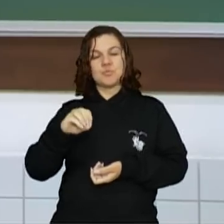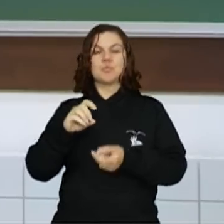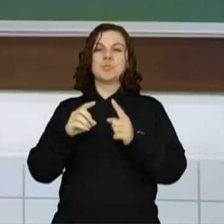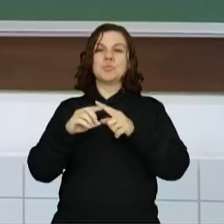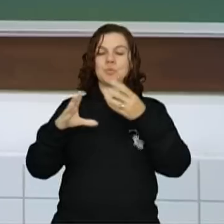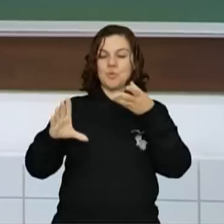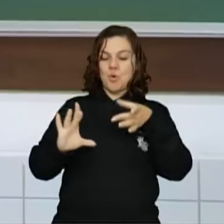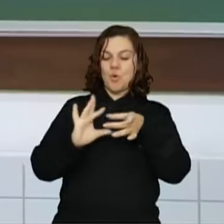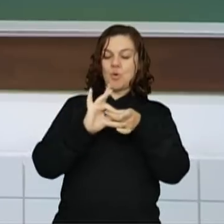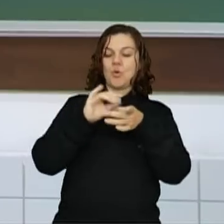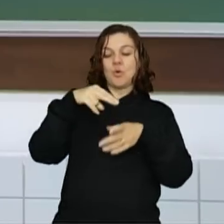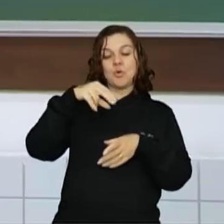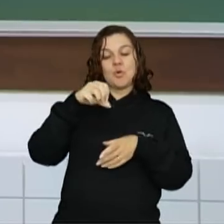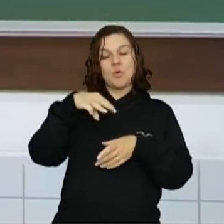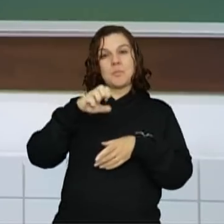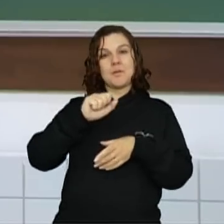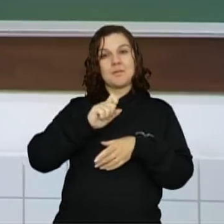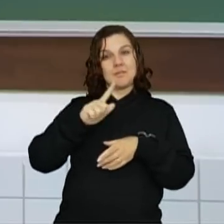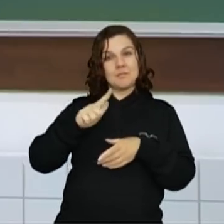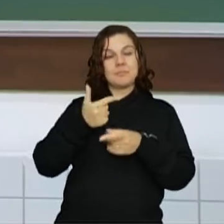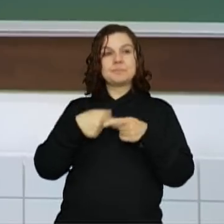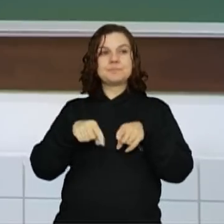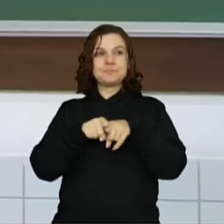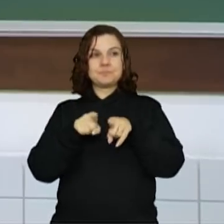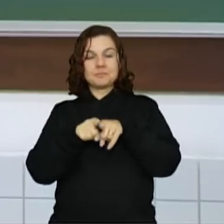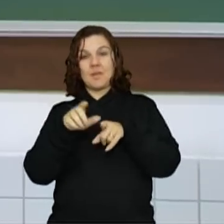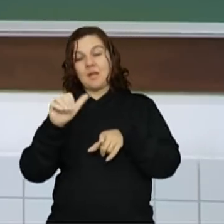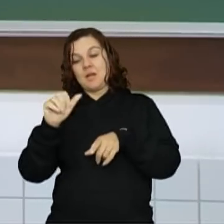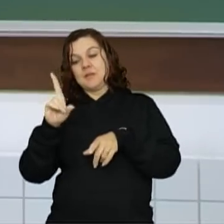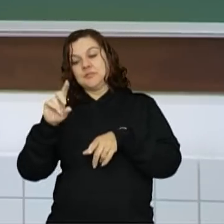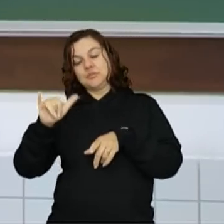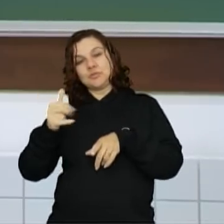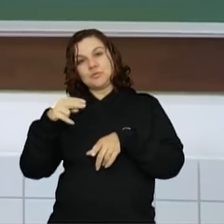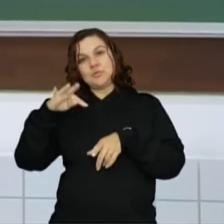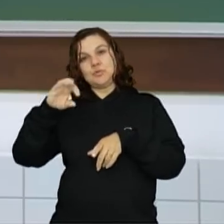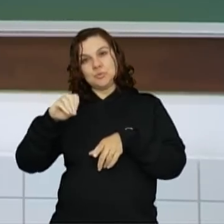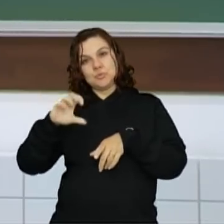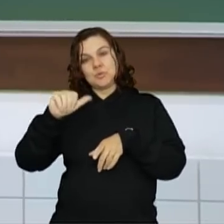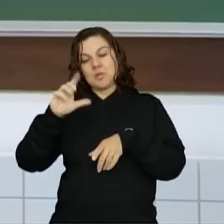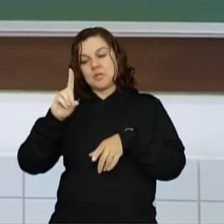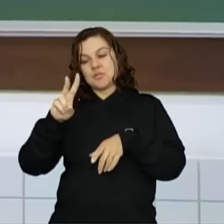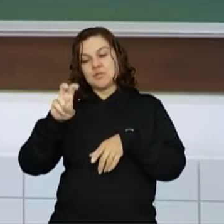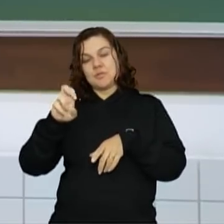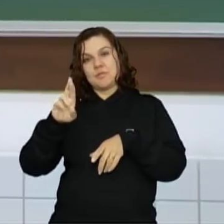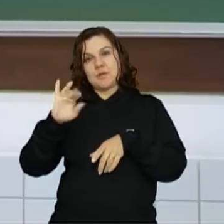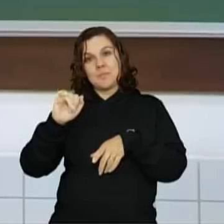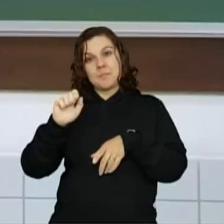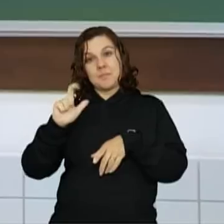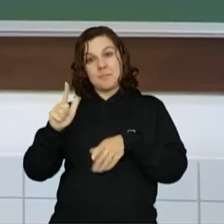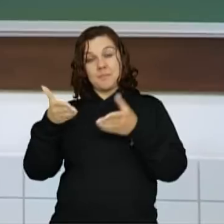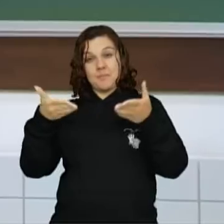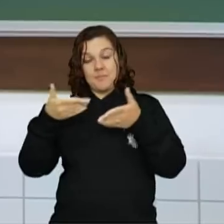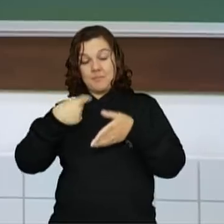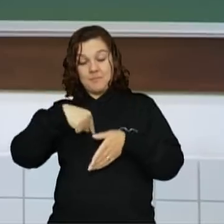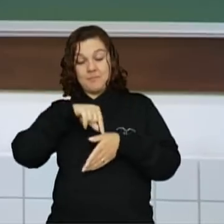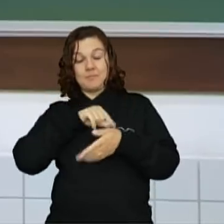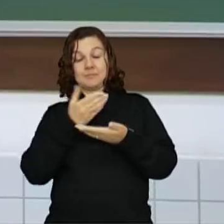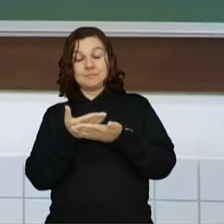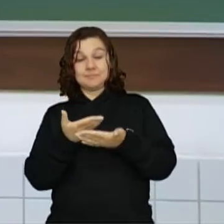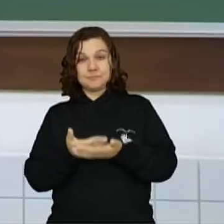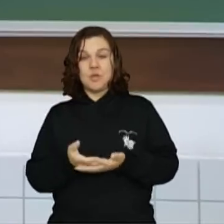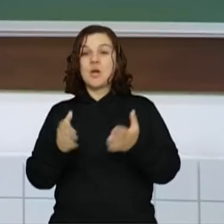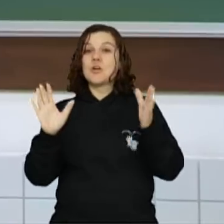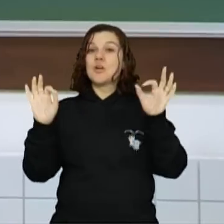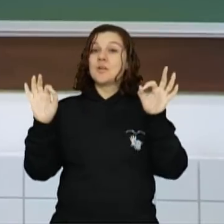adnominal, complemento nominal, nós vimos também adjunto adverbial e aqui com essa aula